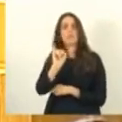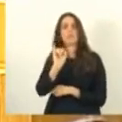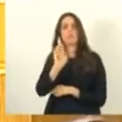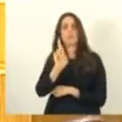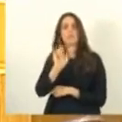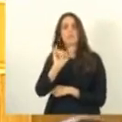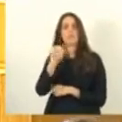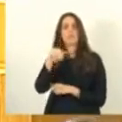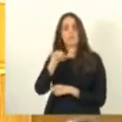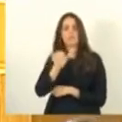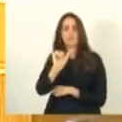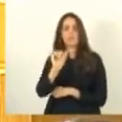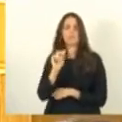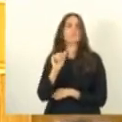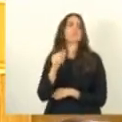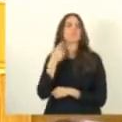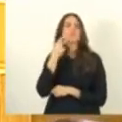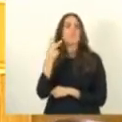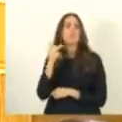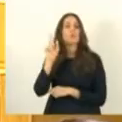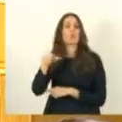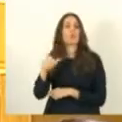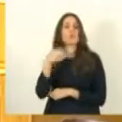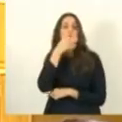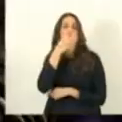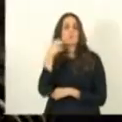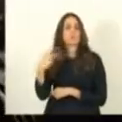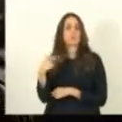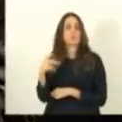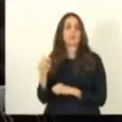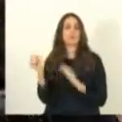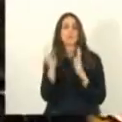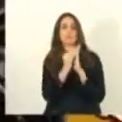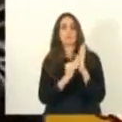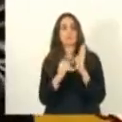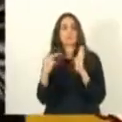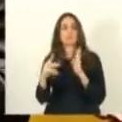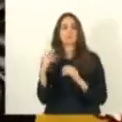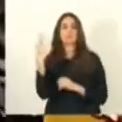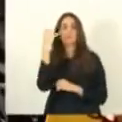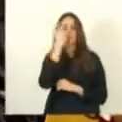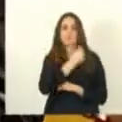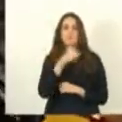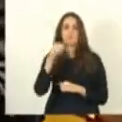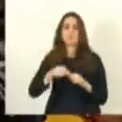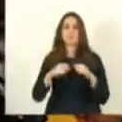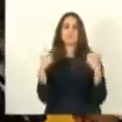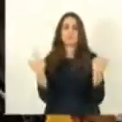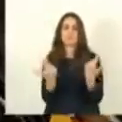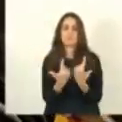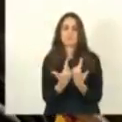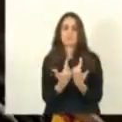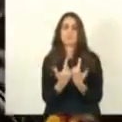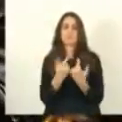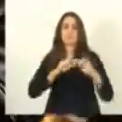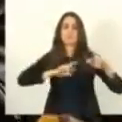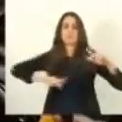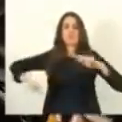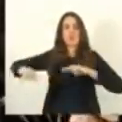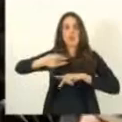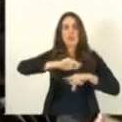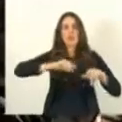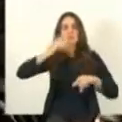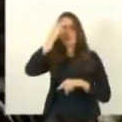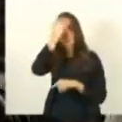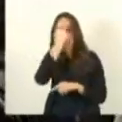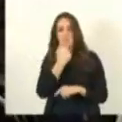baseado no que ela sempre plantou. Então isso é muito bonito, ver uma casa heterogênea, mas com